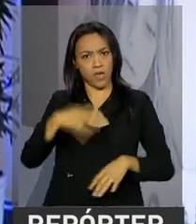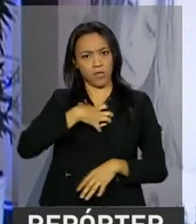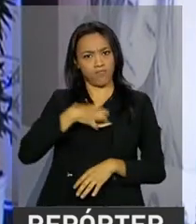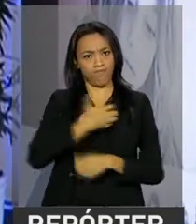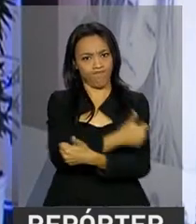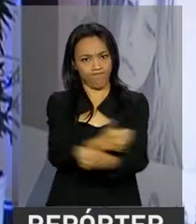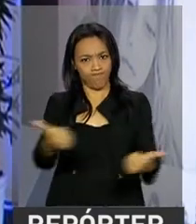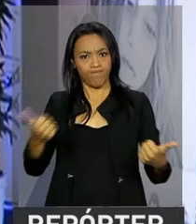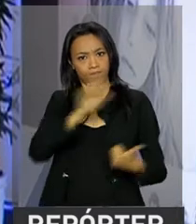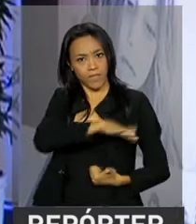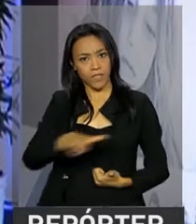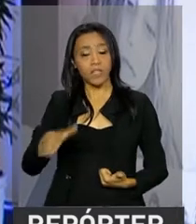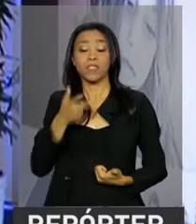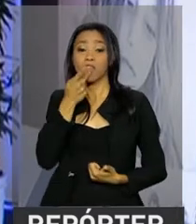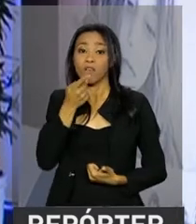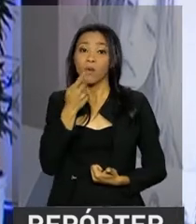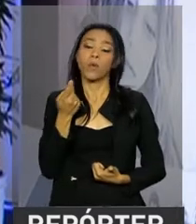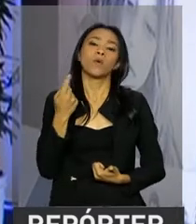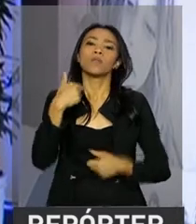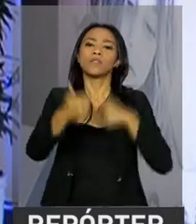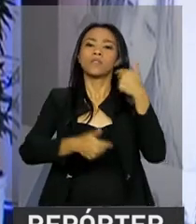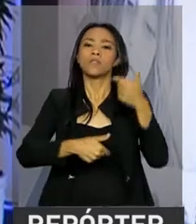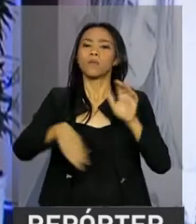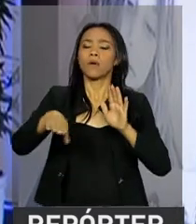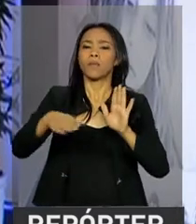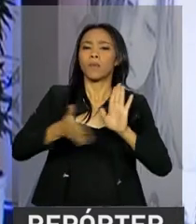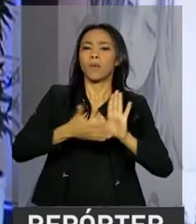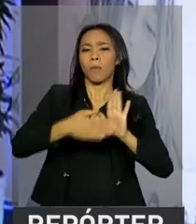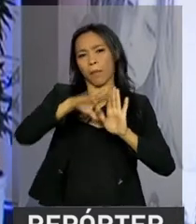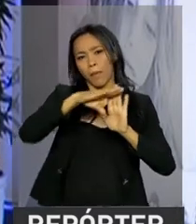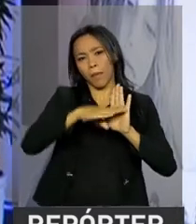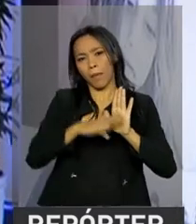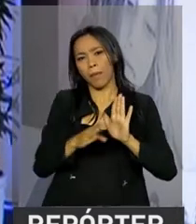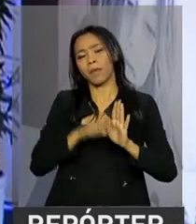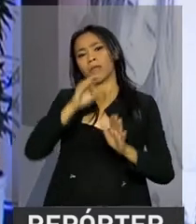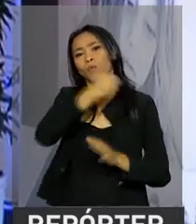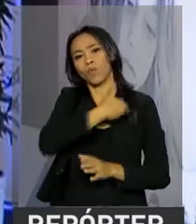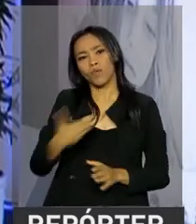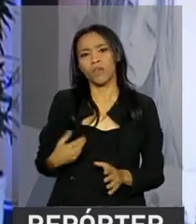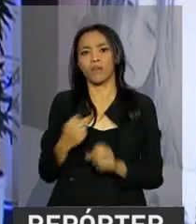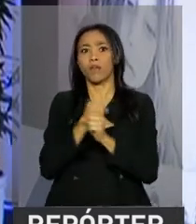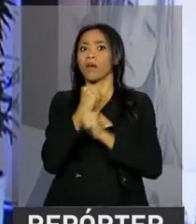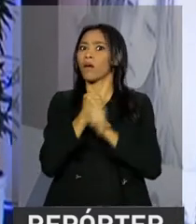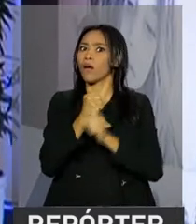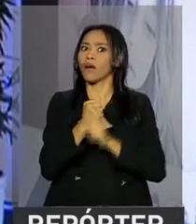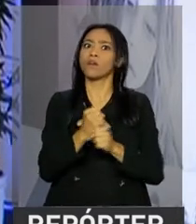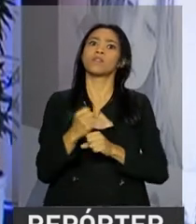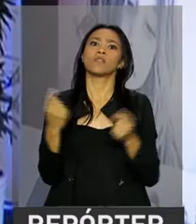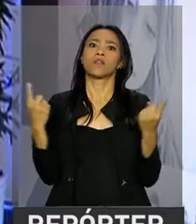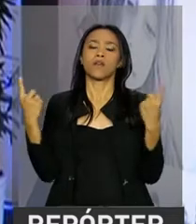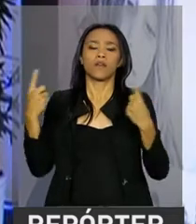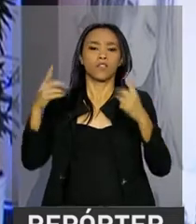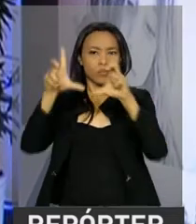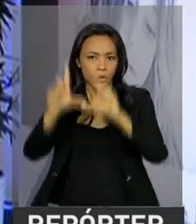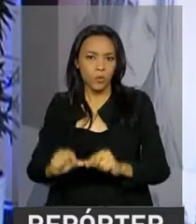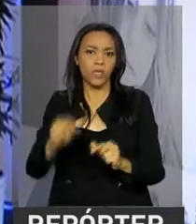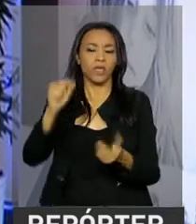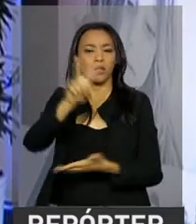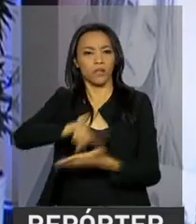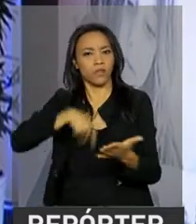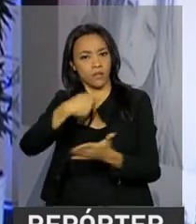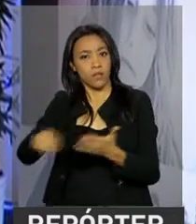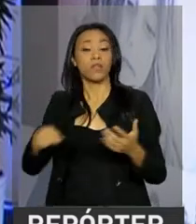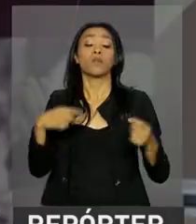e citou ações de estado que há décadas ajudam a combater o analfabetismo a desnutrição a mortalidade e o